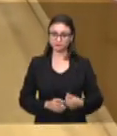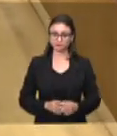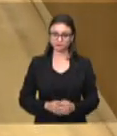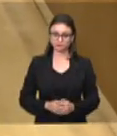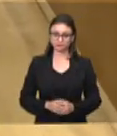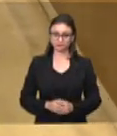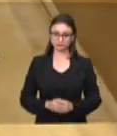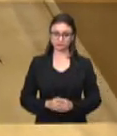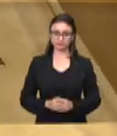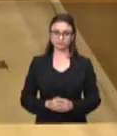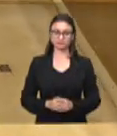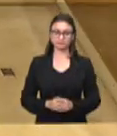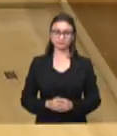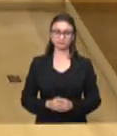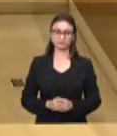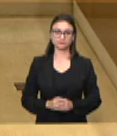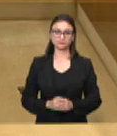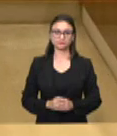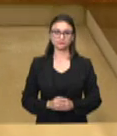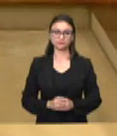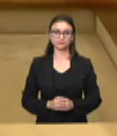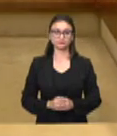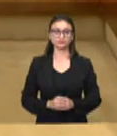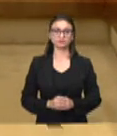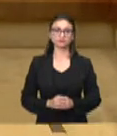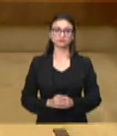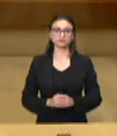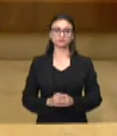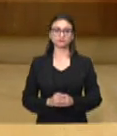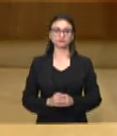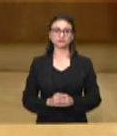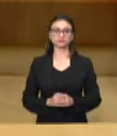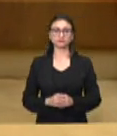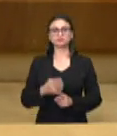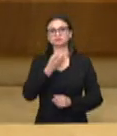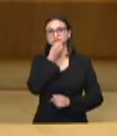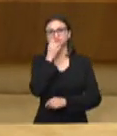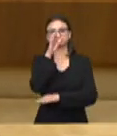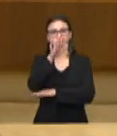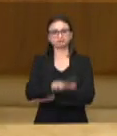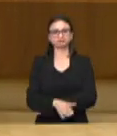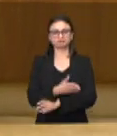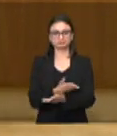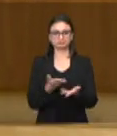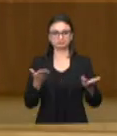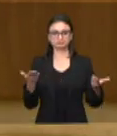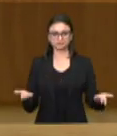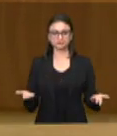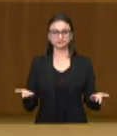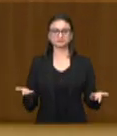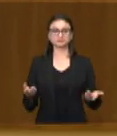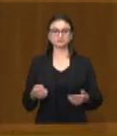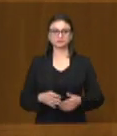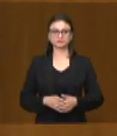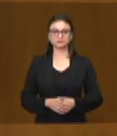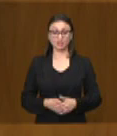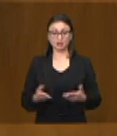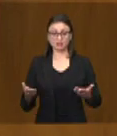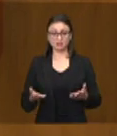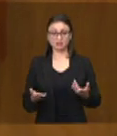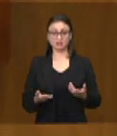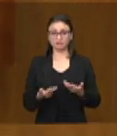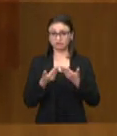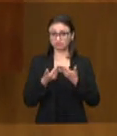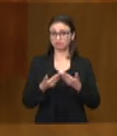A ministra Rosa Weber está sentada ao centro da bancada em formato da letra U invertida. Declaro